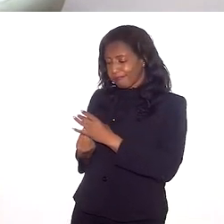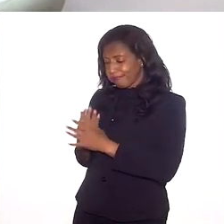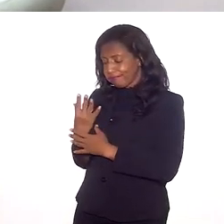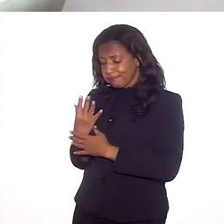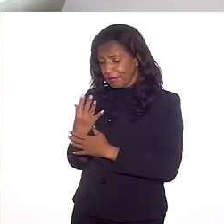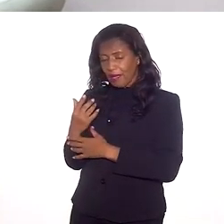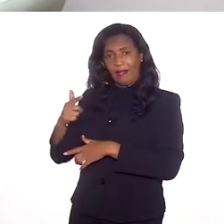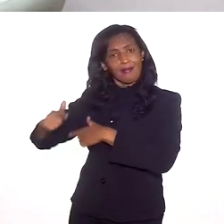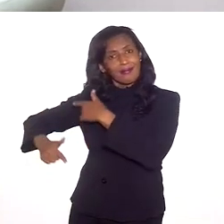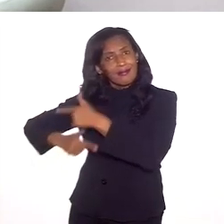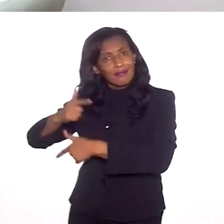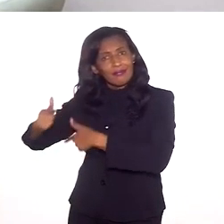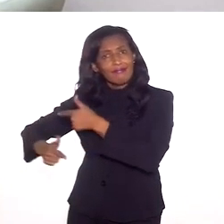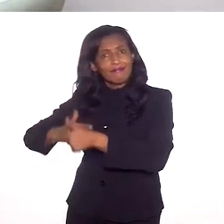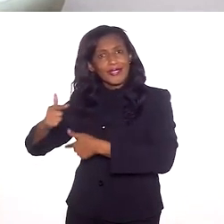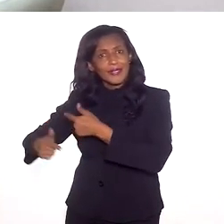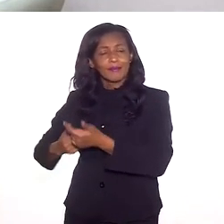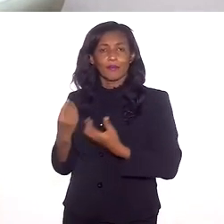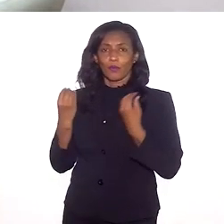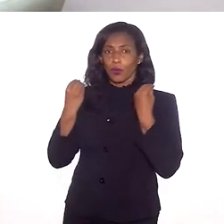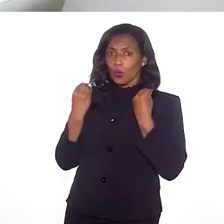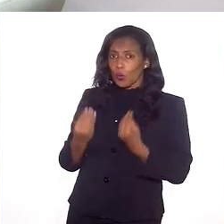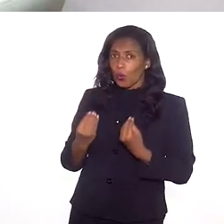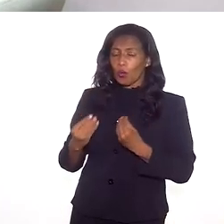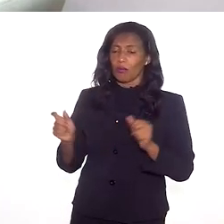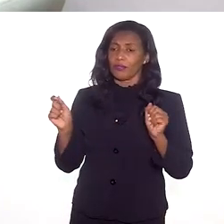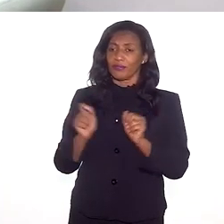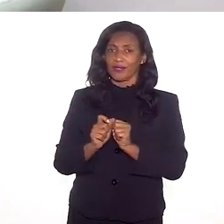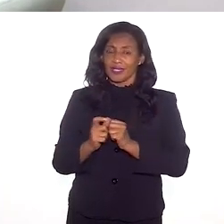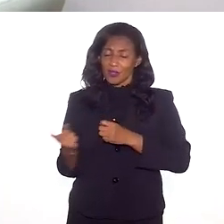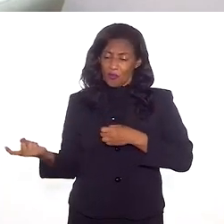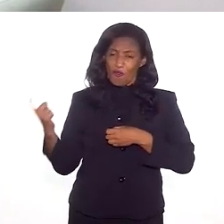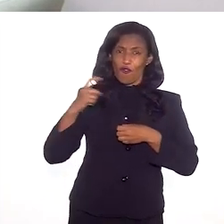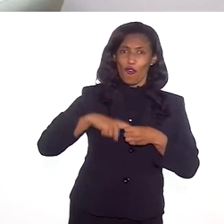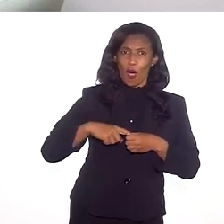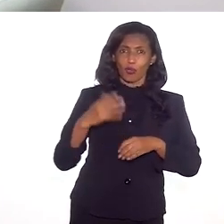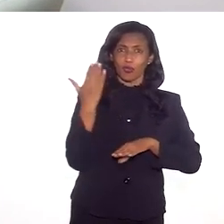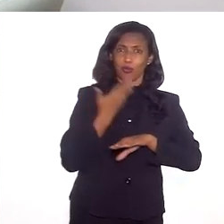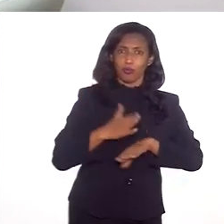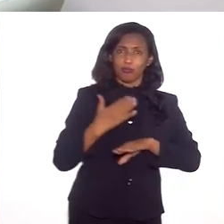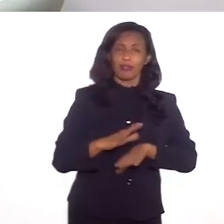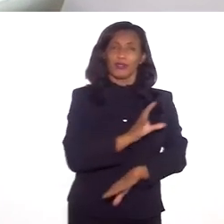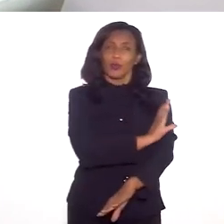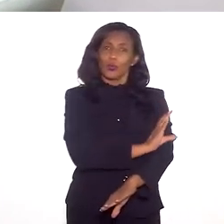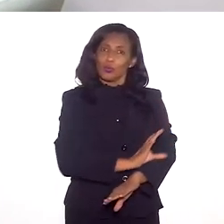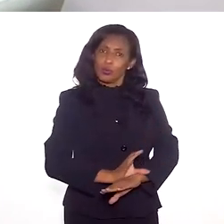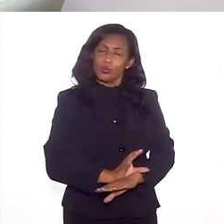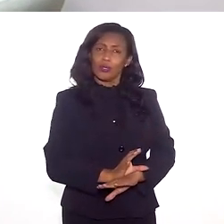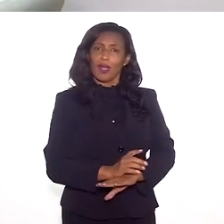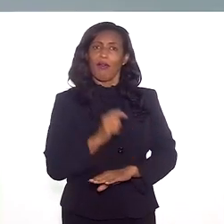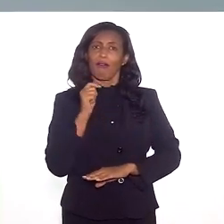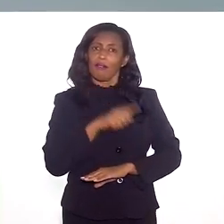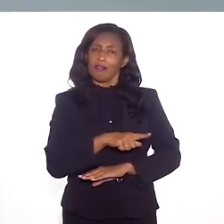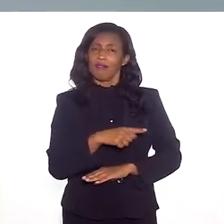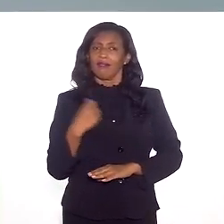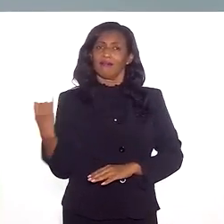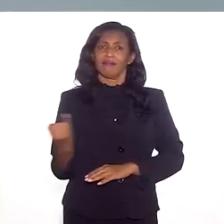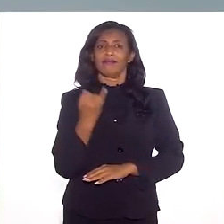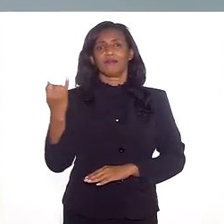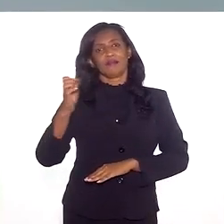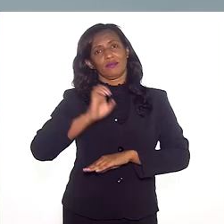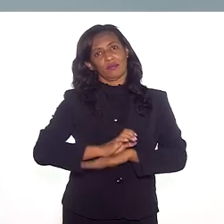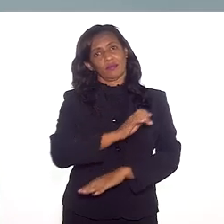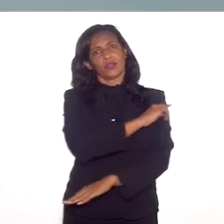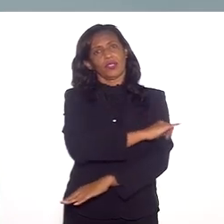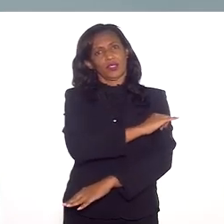criar emprego, como fazer com que volte a atividade cultural, que é uma atividade importantíssima para o Estado